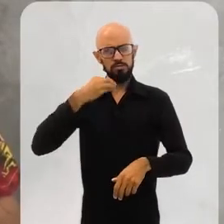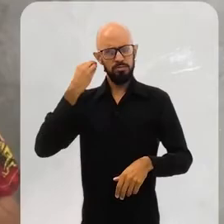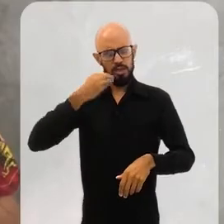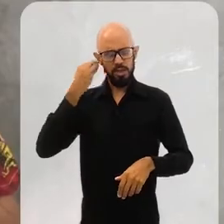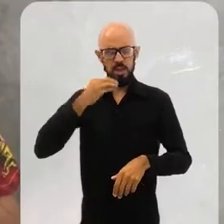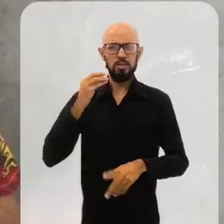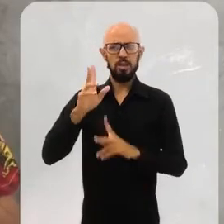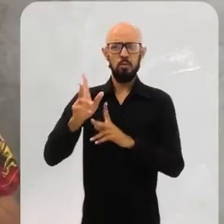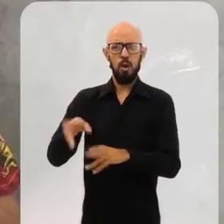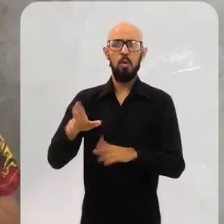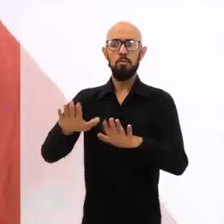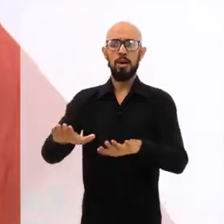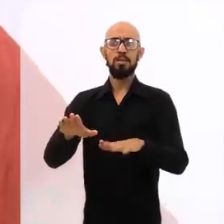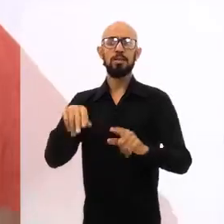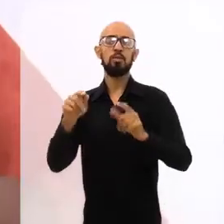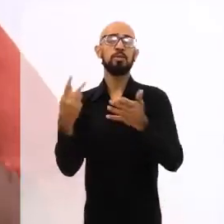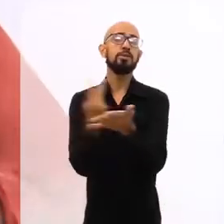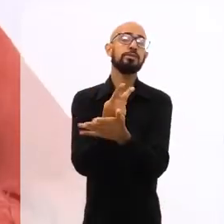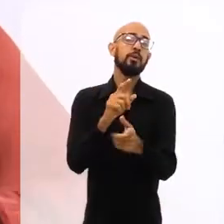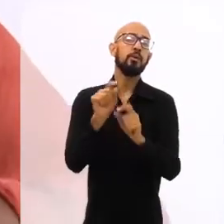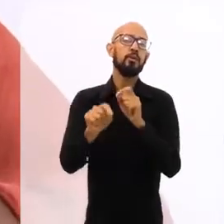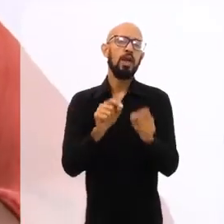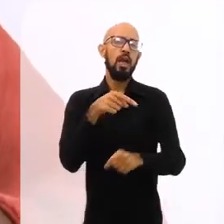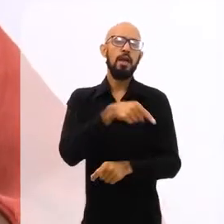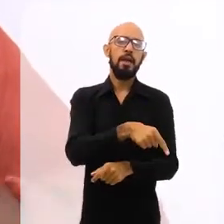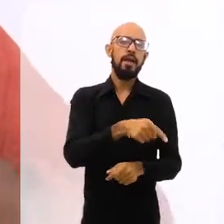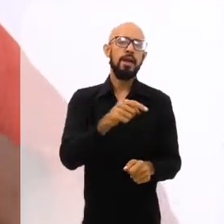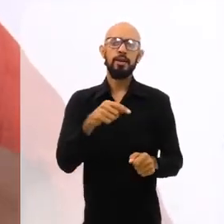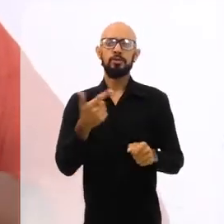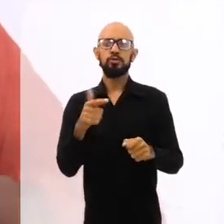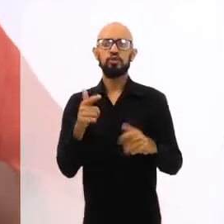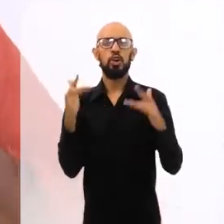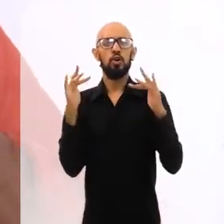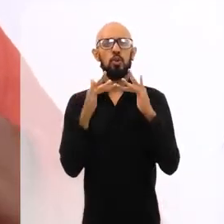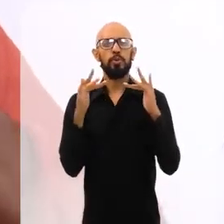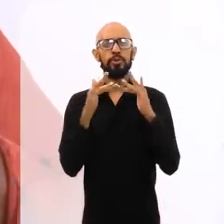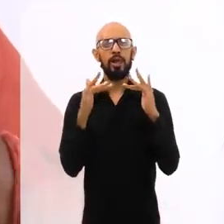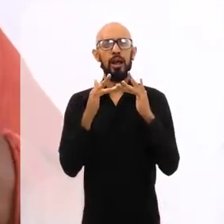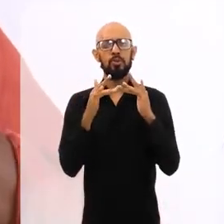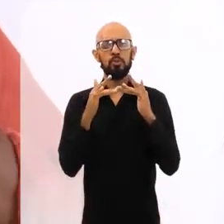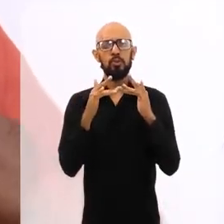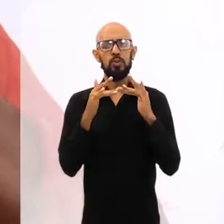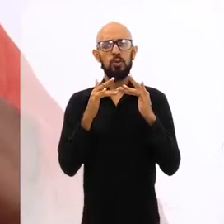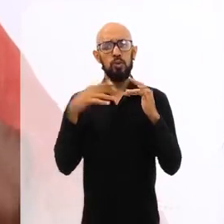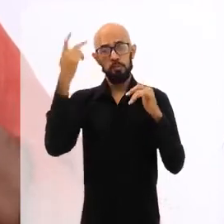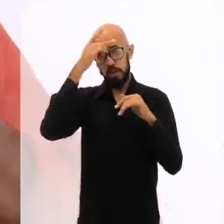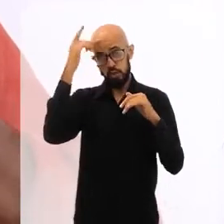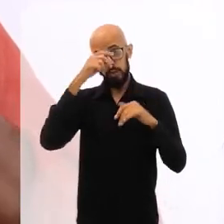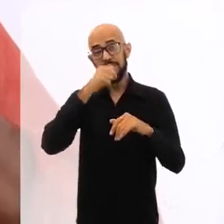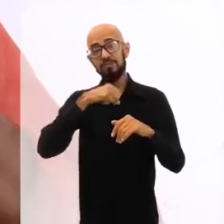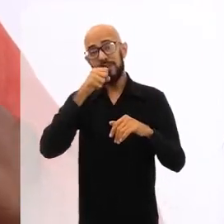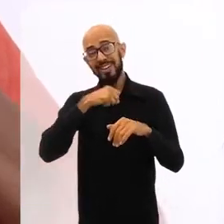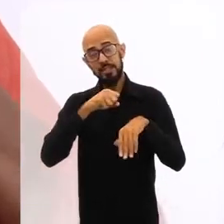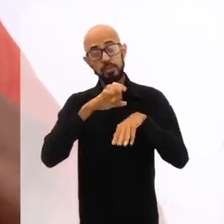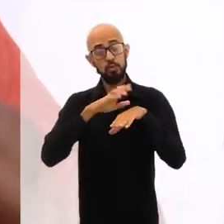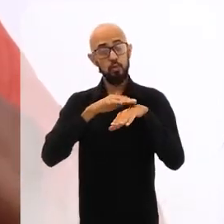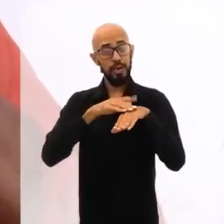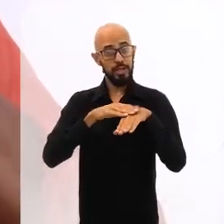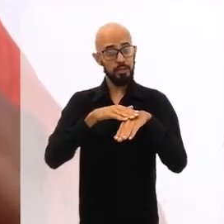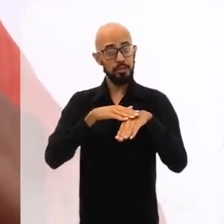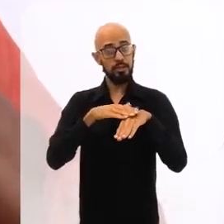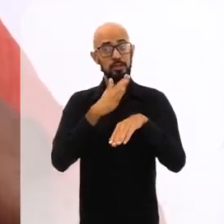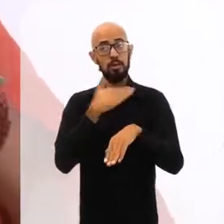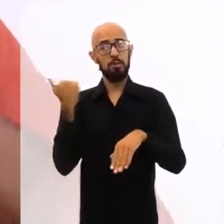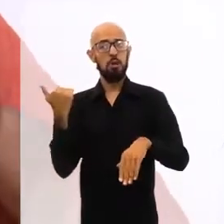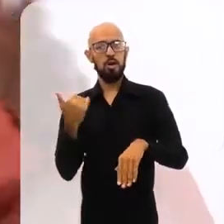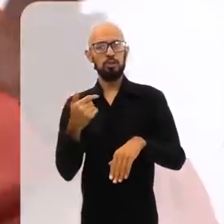mesmas experiências, só que ele foi privado de entrar em contato com a velhice, com a doença, né? E com a